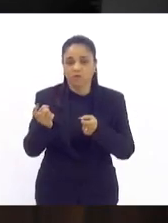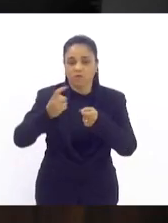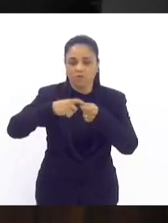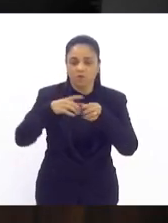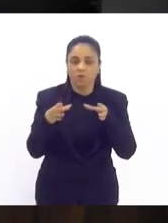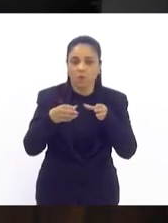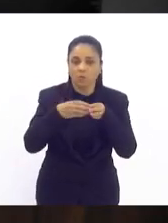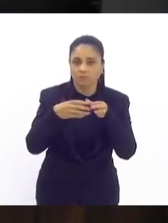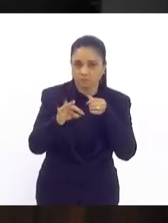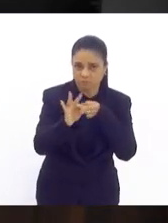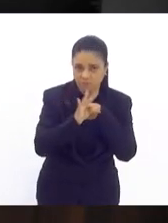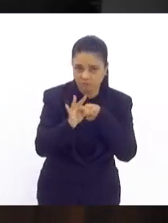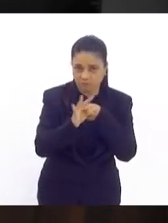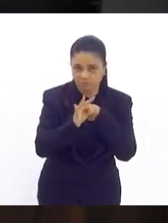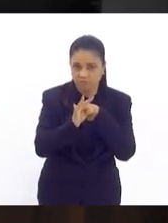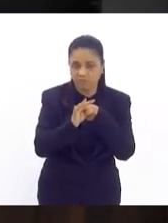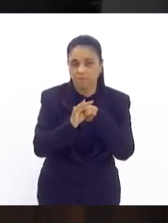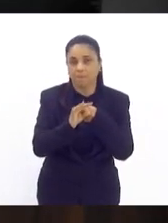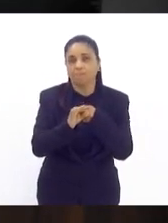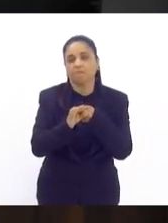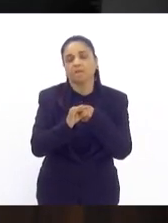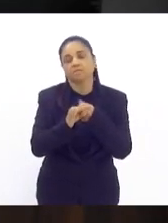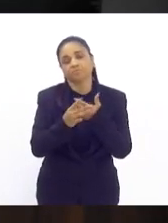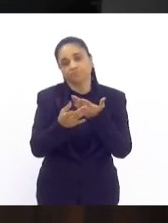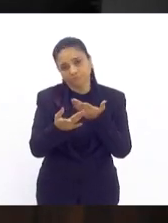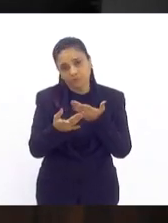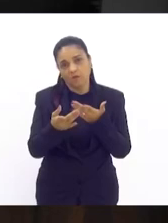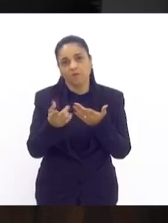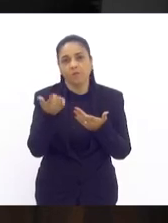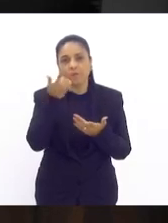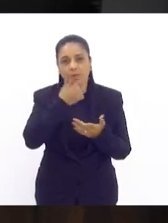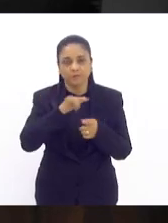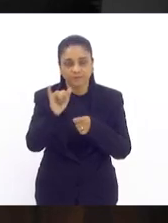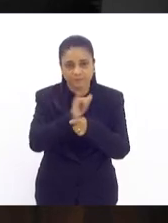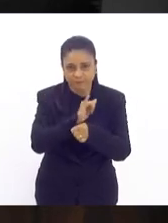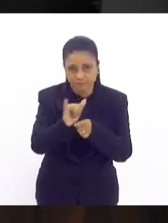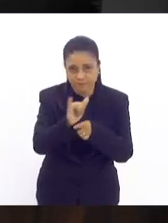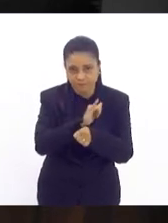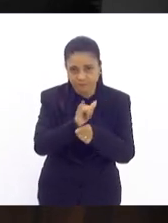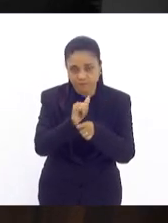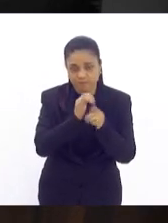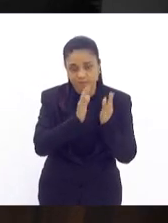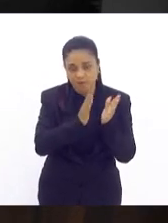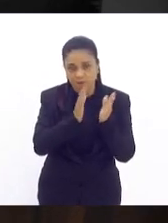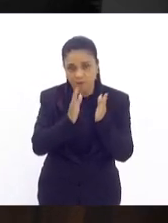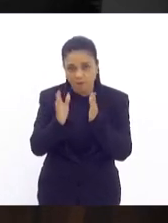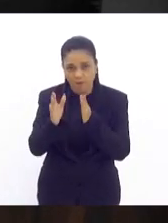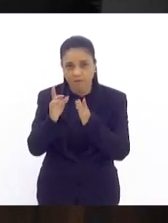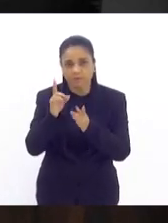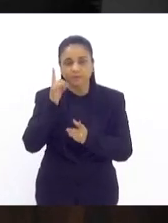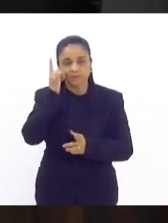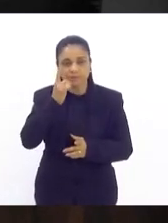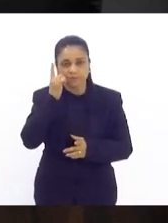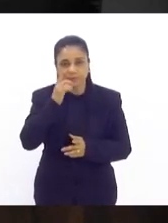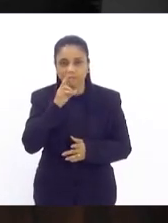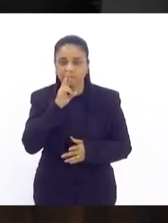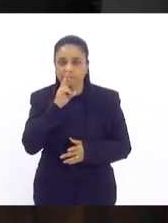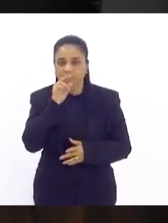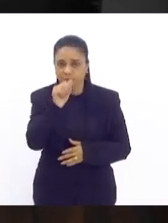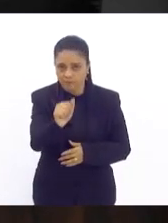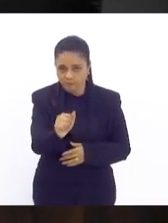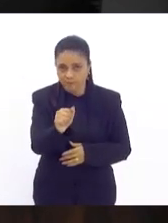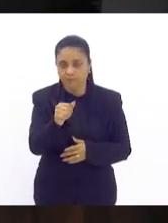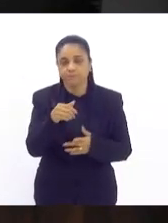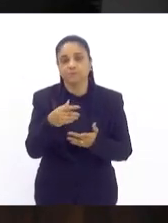comissões técnicas tá foi o meio que a gente encontrou aqui do da questão de óbitos citada pelo Deputado Rodrigo Amorim